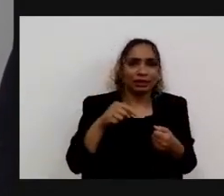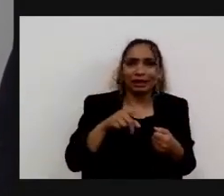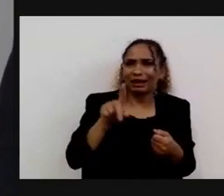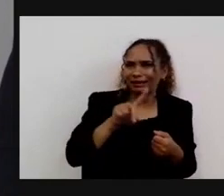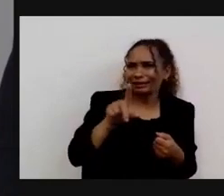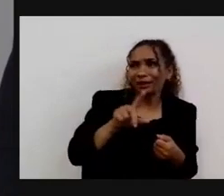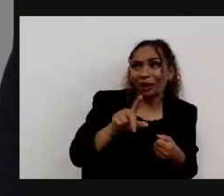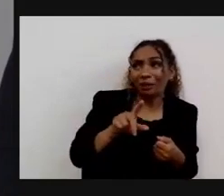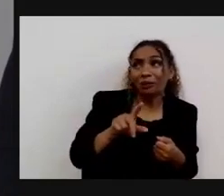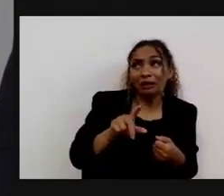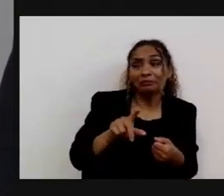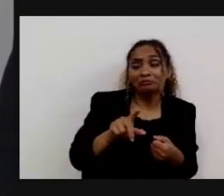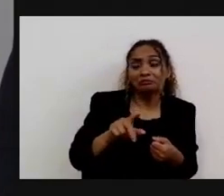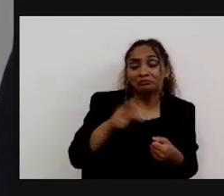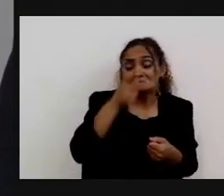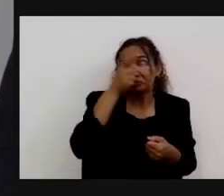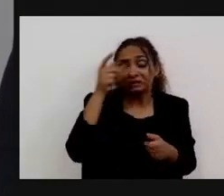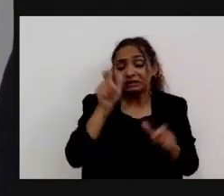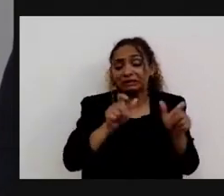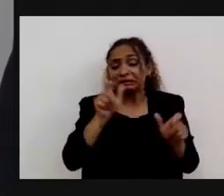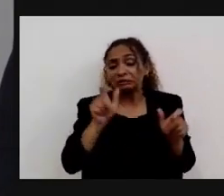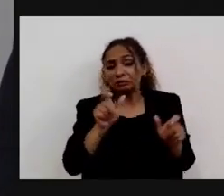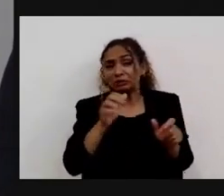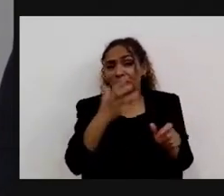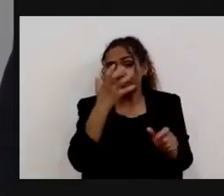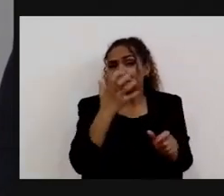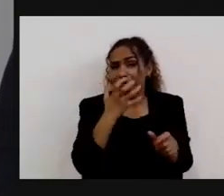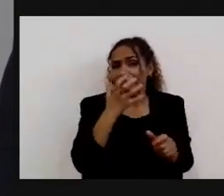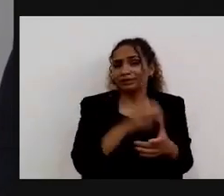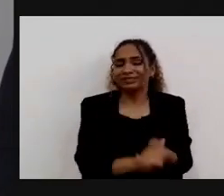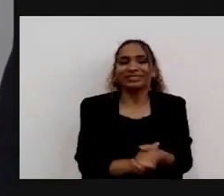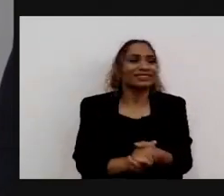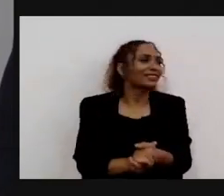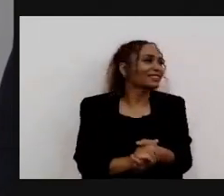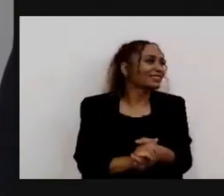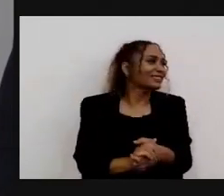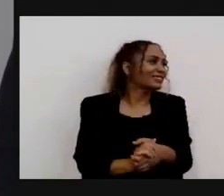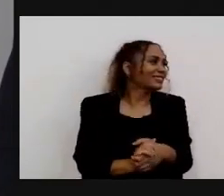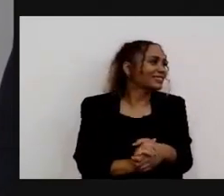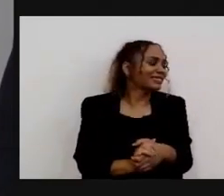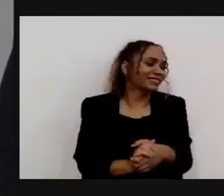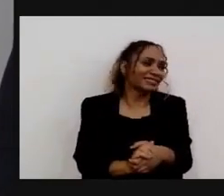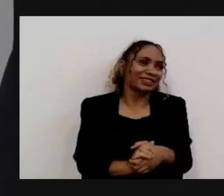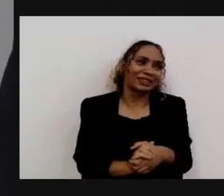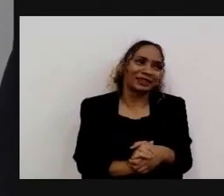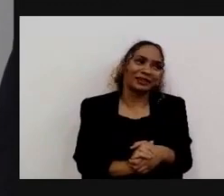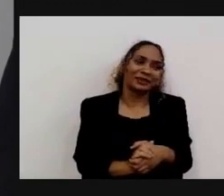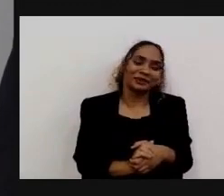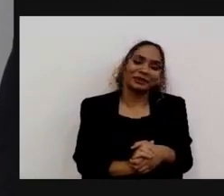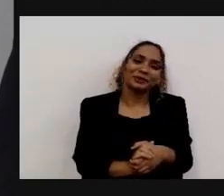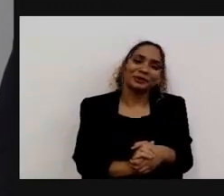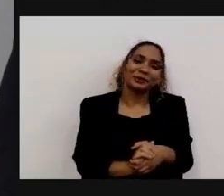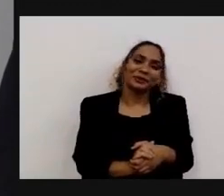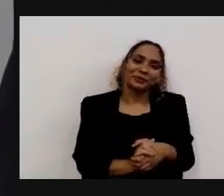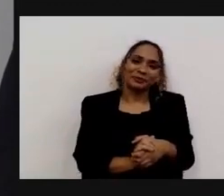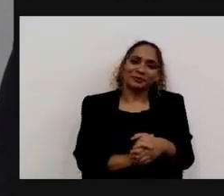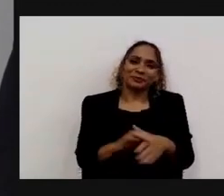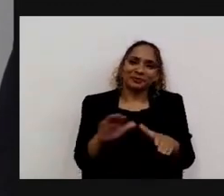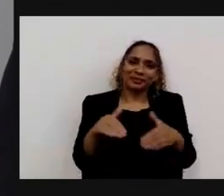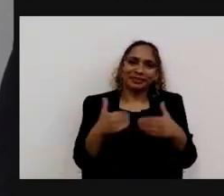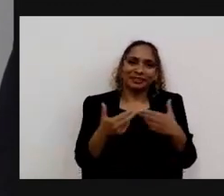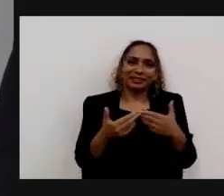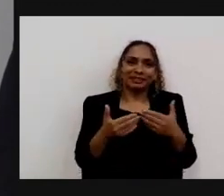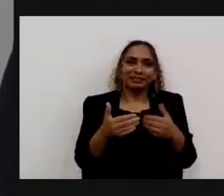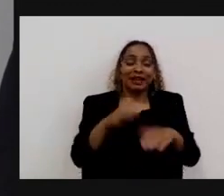sinceraram né anônimo tem que estar Mas enfim Às vezes